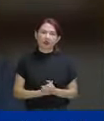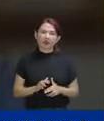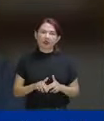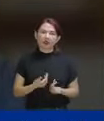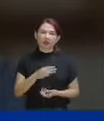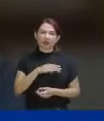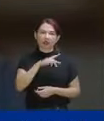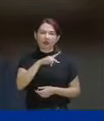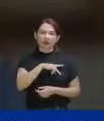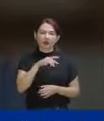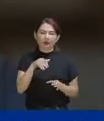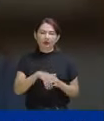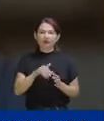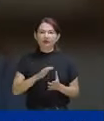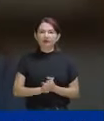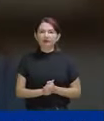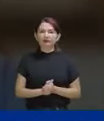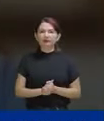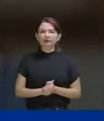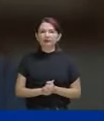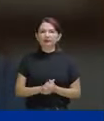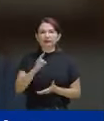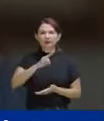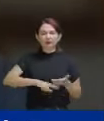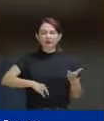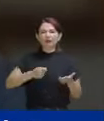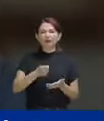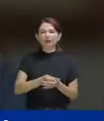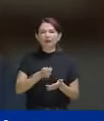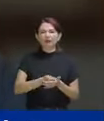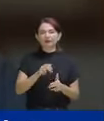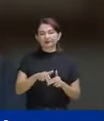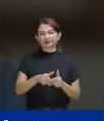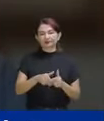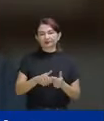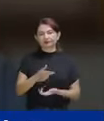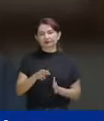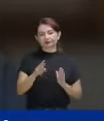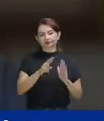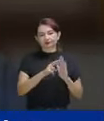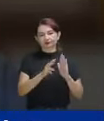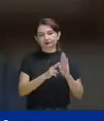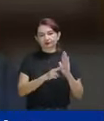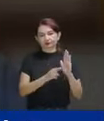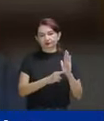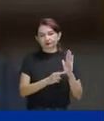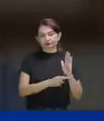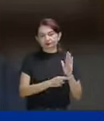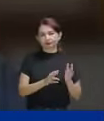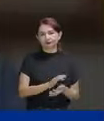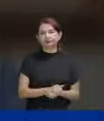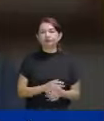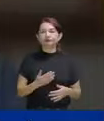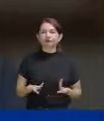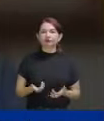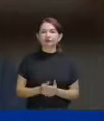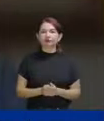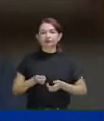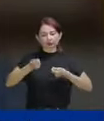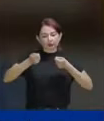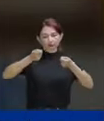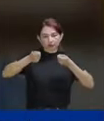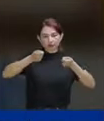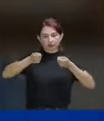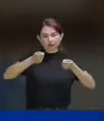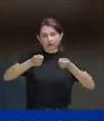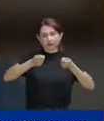órgão ministerial, por meio de documentação exigida pela norma de regência. Então, de modo que foi possível fiscalizar e atestar a